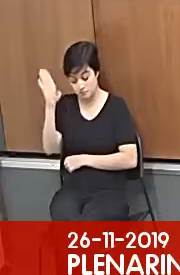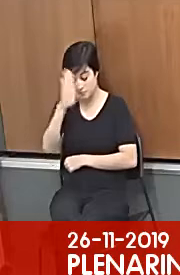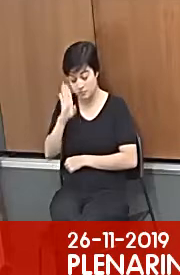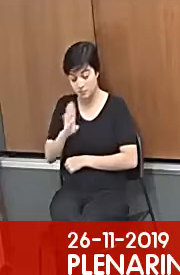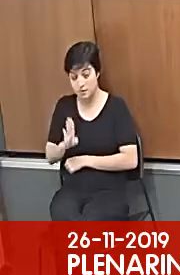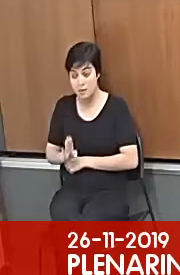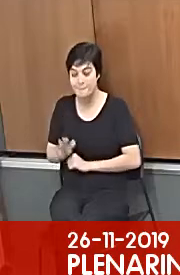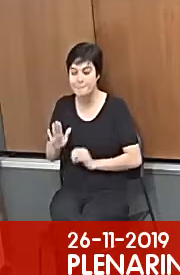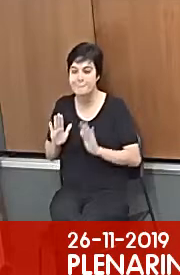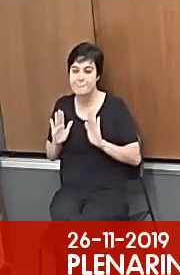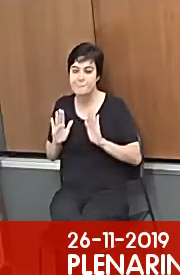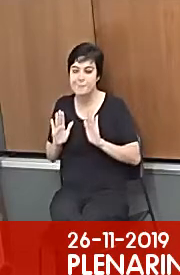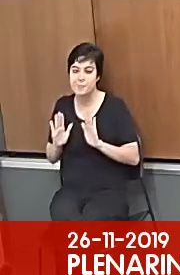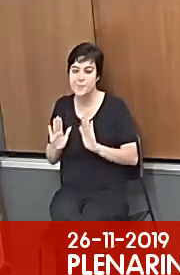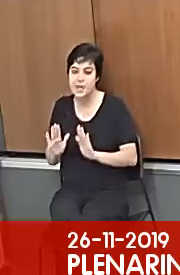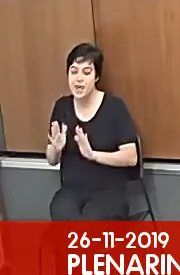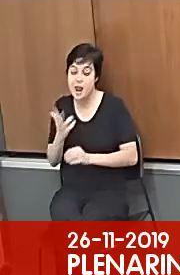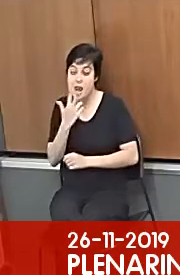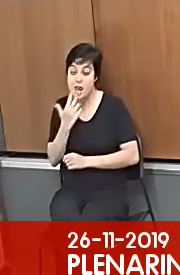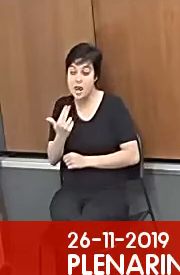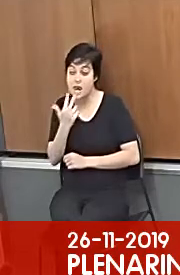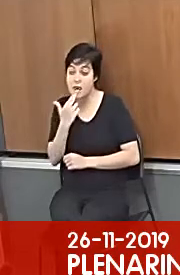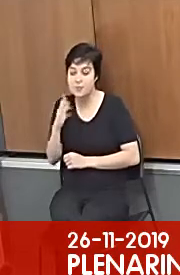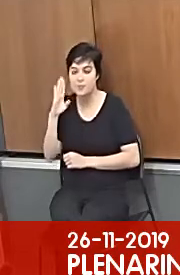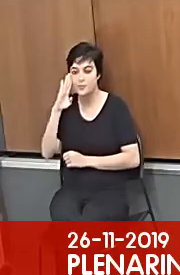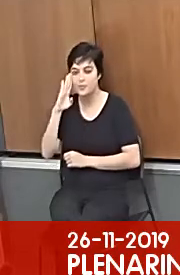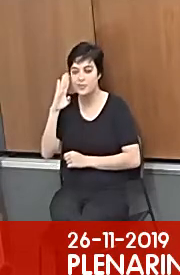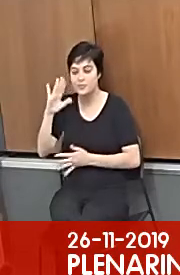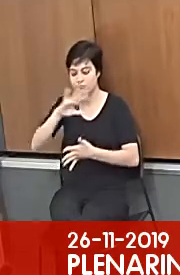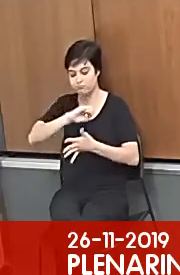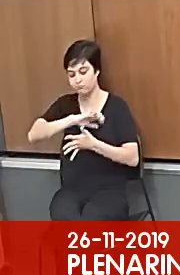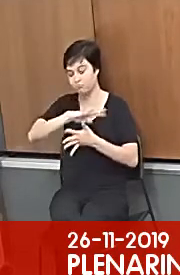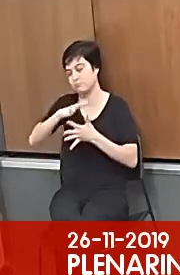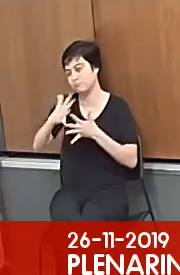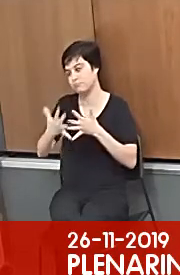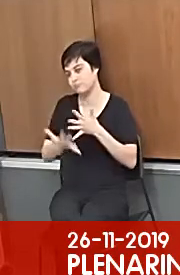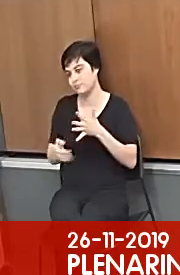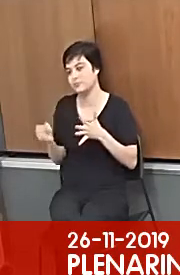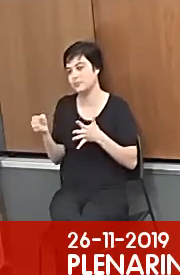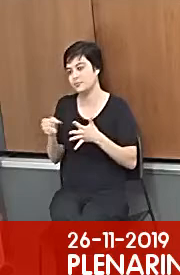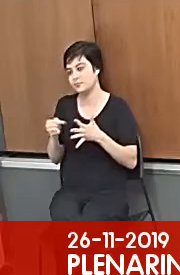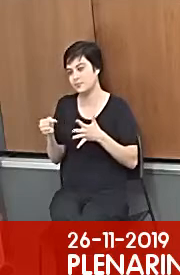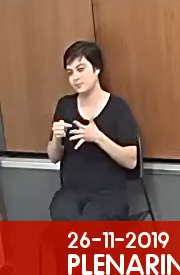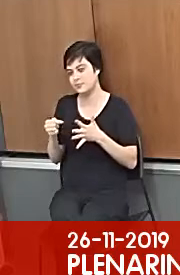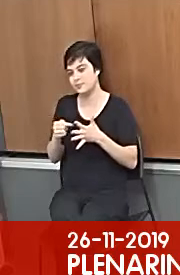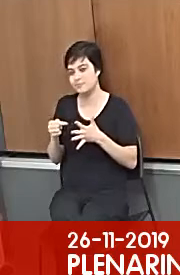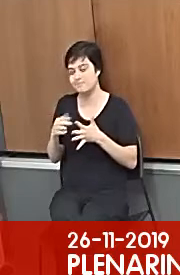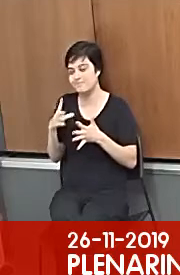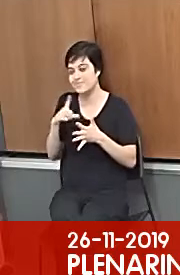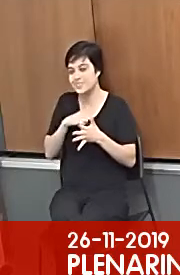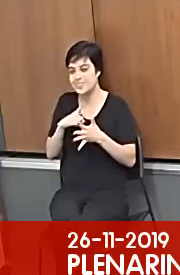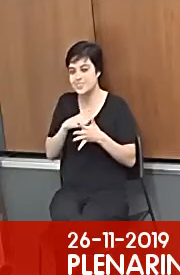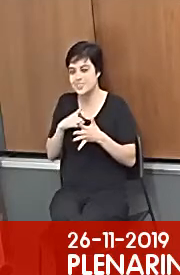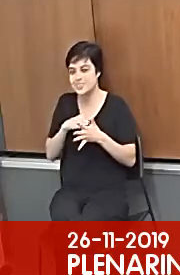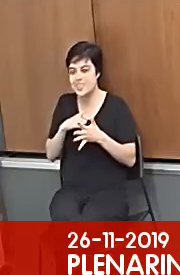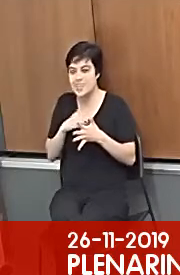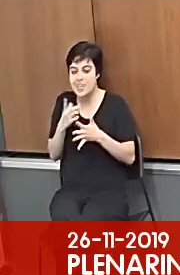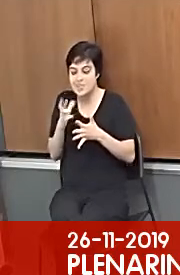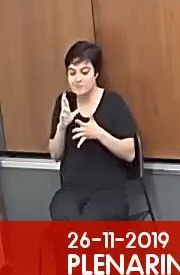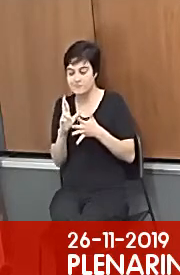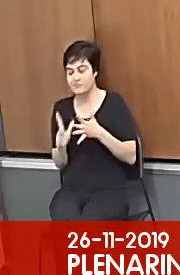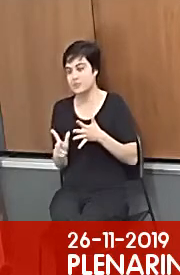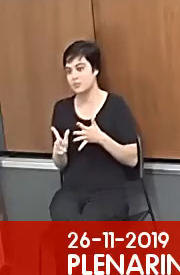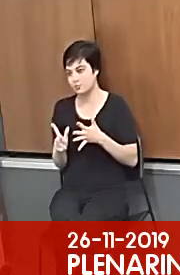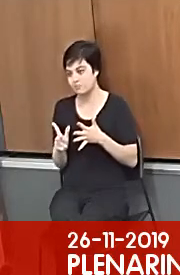brasileiro, mas a sua língua mãe, a sua língua de sinais, tem as suas muito peculiar